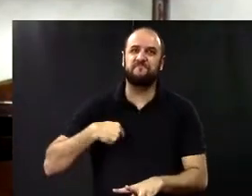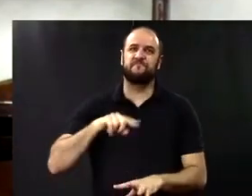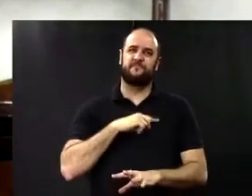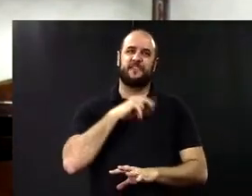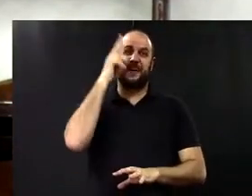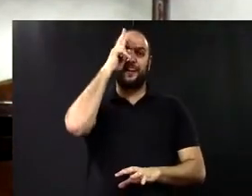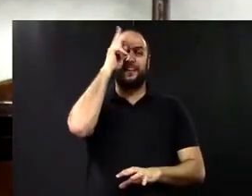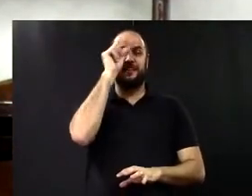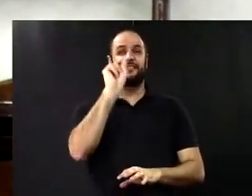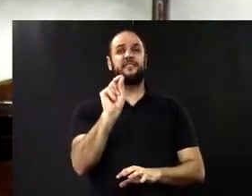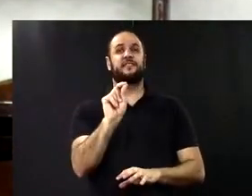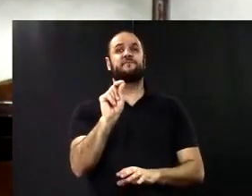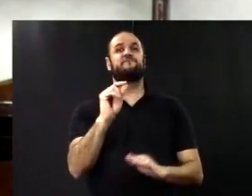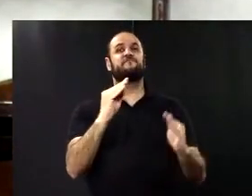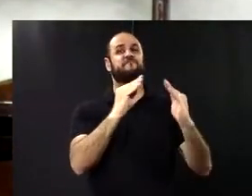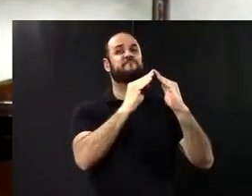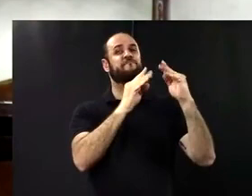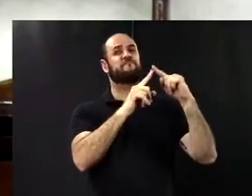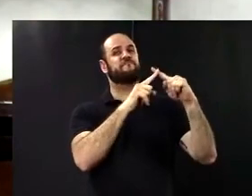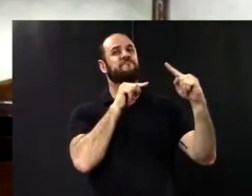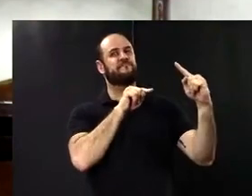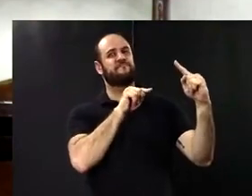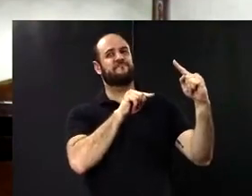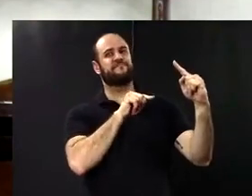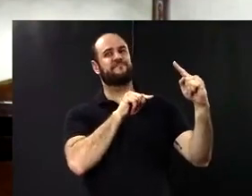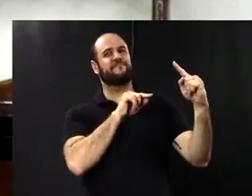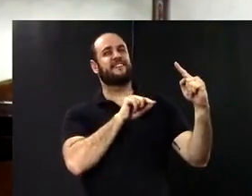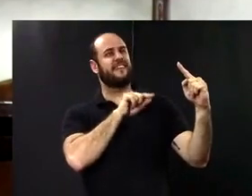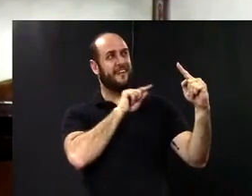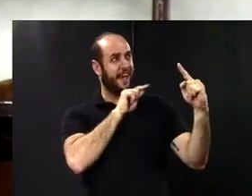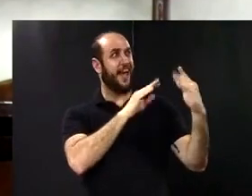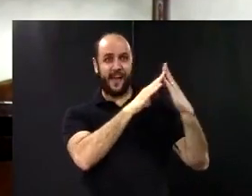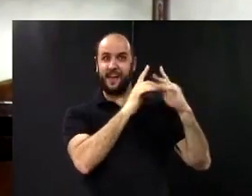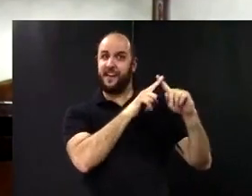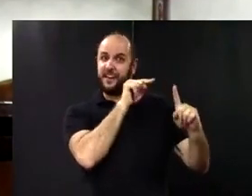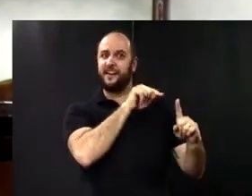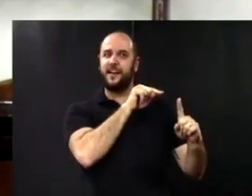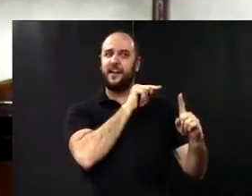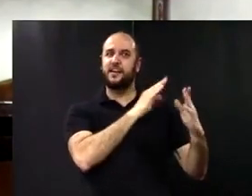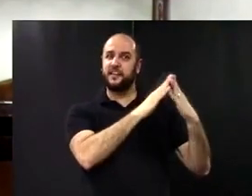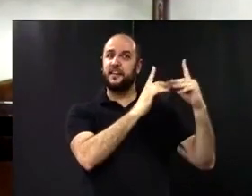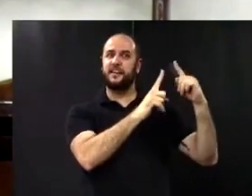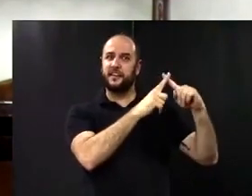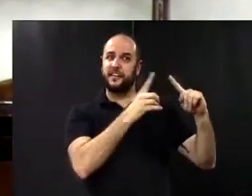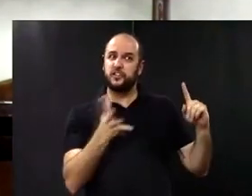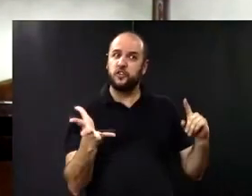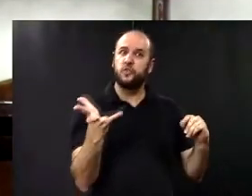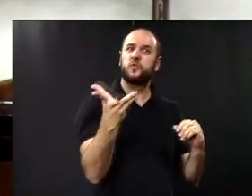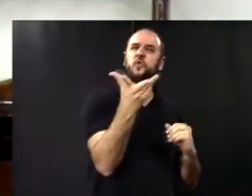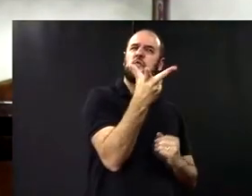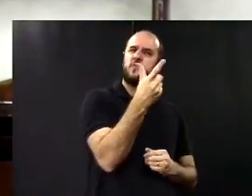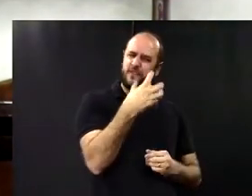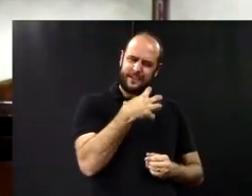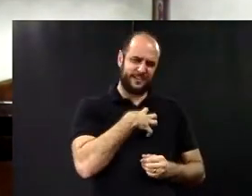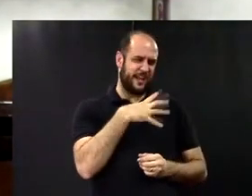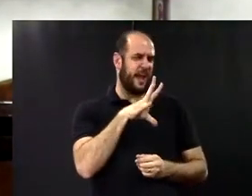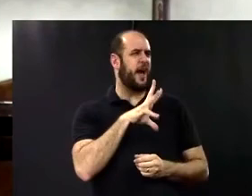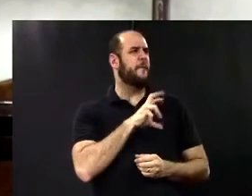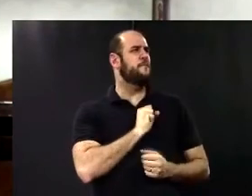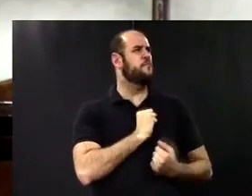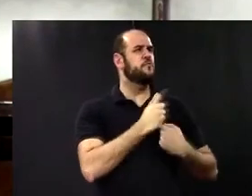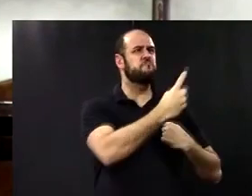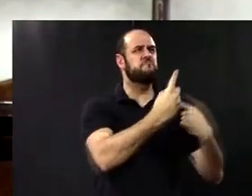quê? Igreja. Pois isso é igreja. A igreja é movida por esse amor de